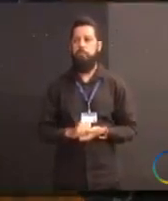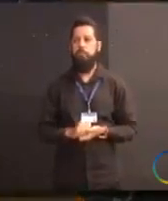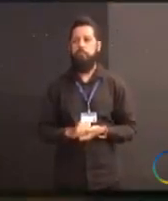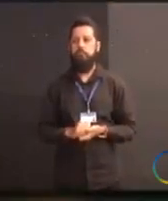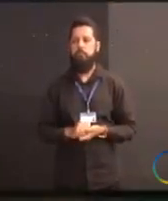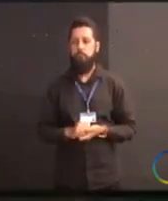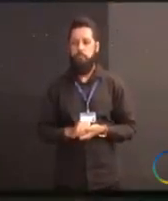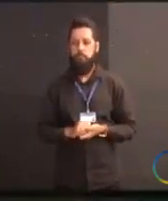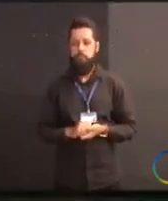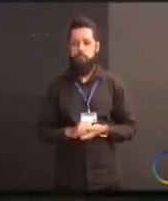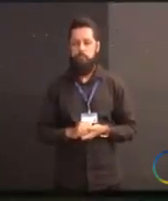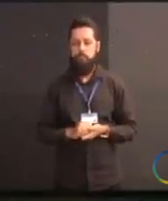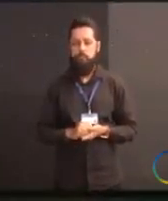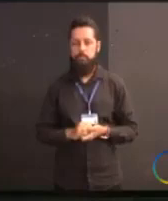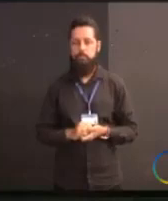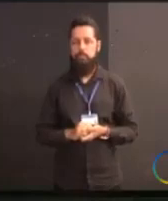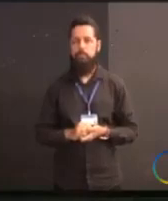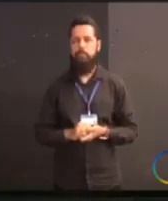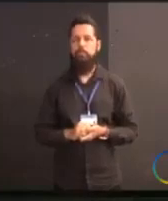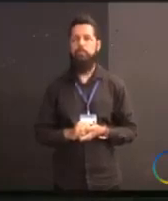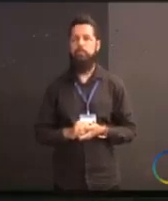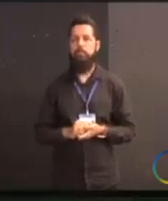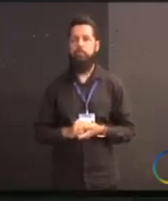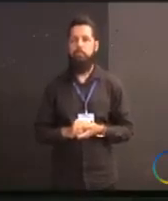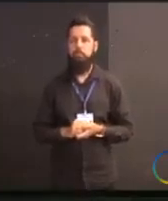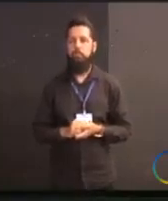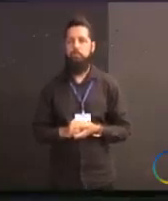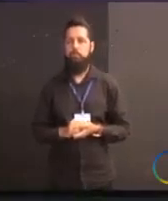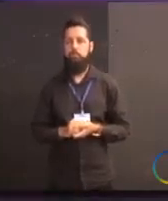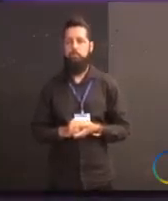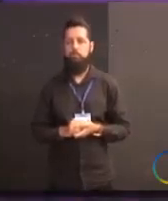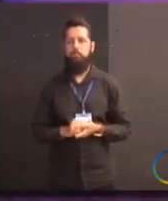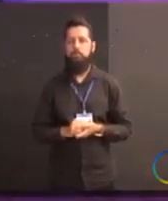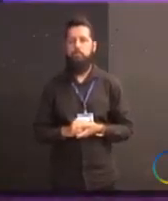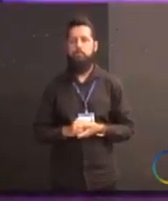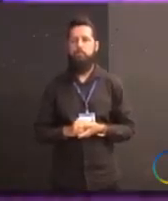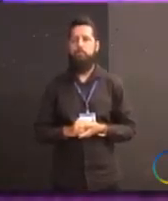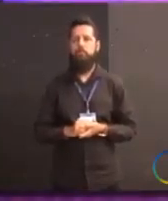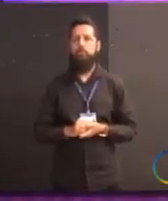nordestino, cordelista, Braulio Bessa.